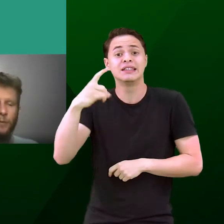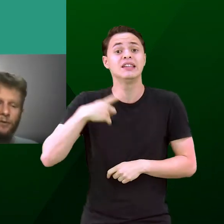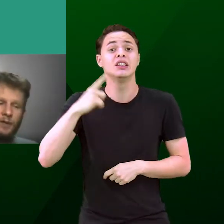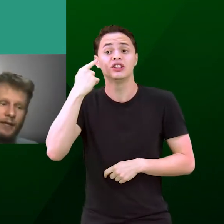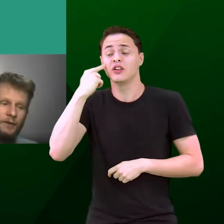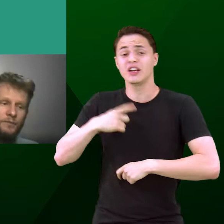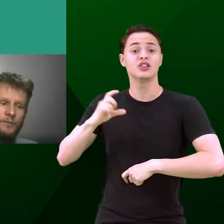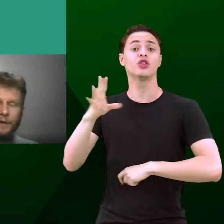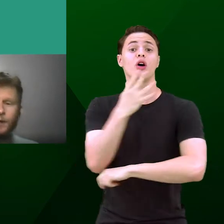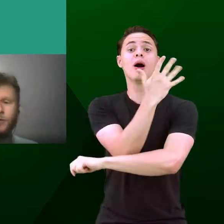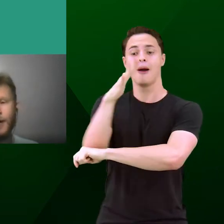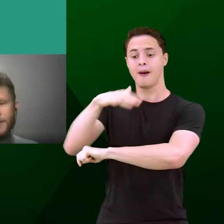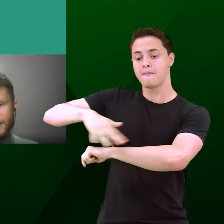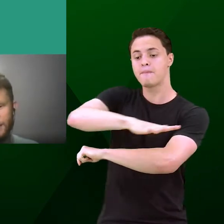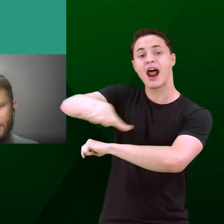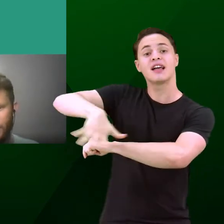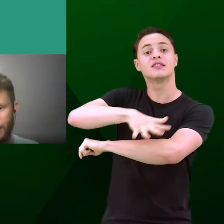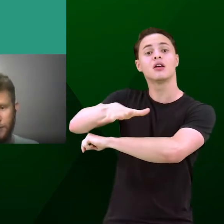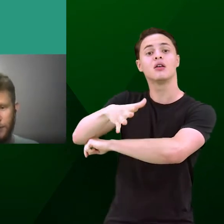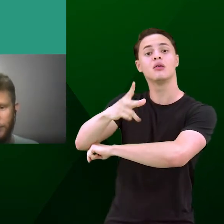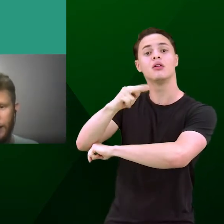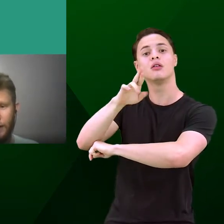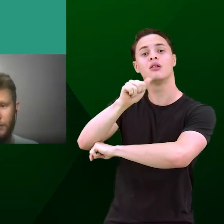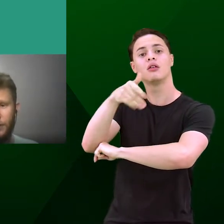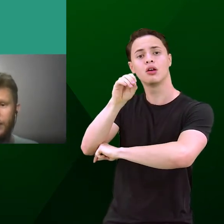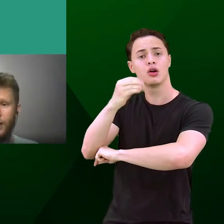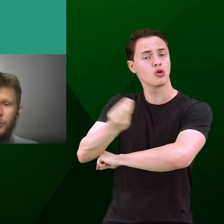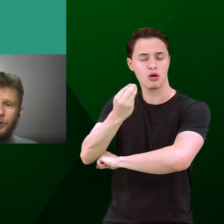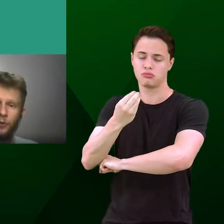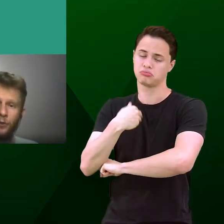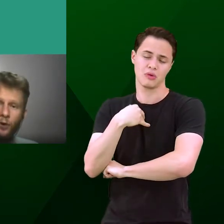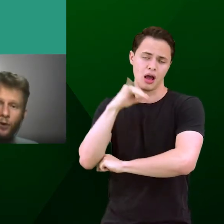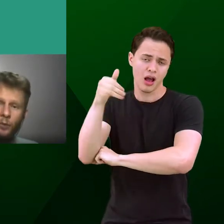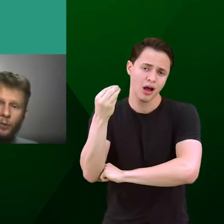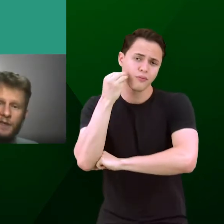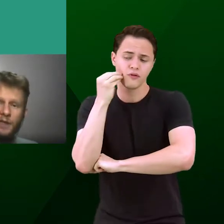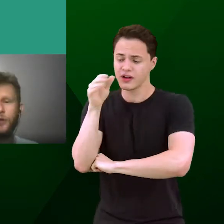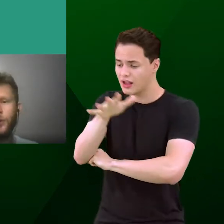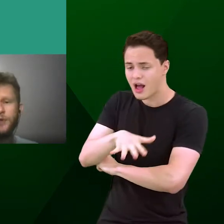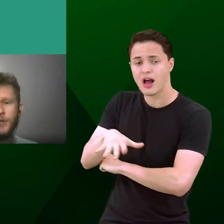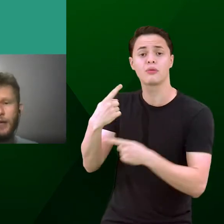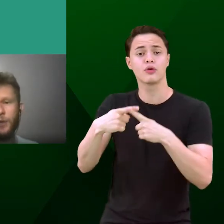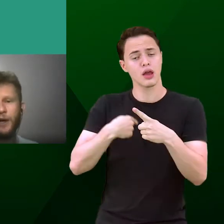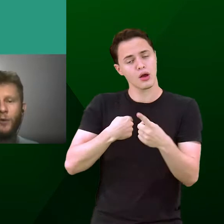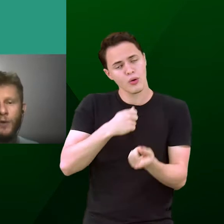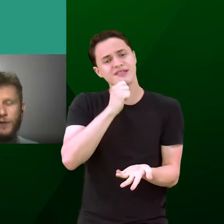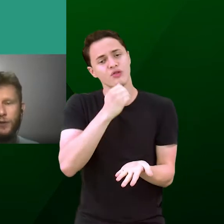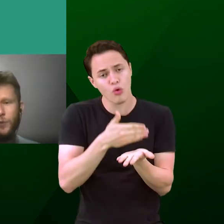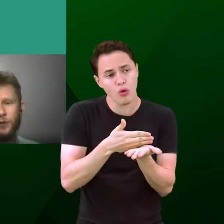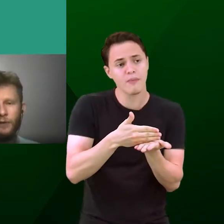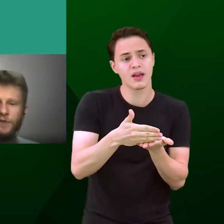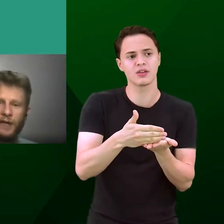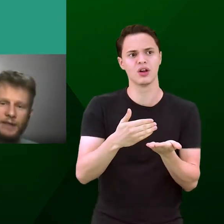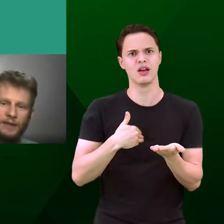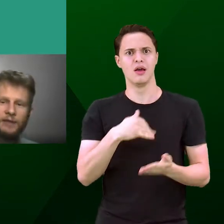tempo exercitando em determinada intensidade, que a gente vai ver depois que tem intensidade, volume